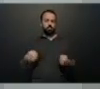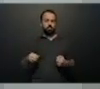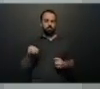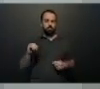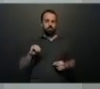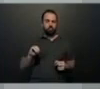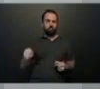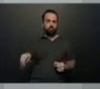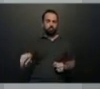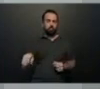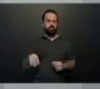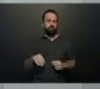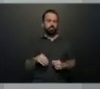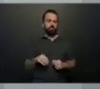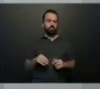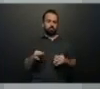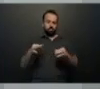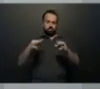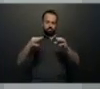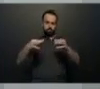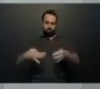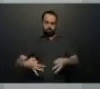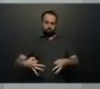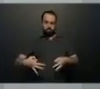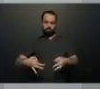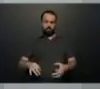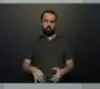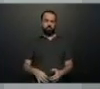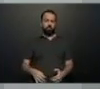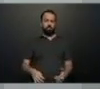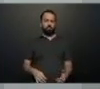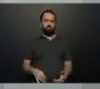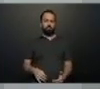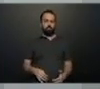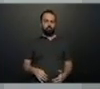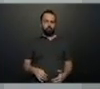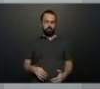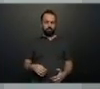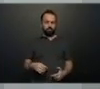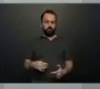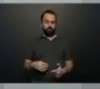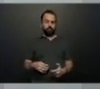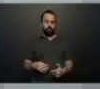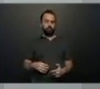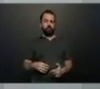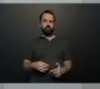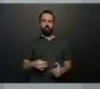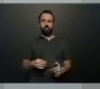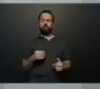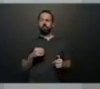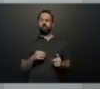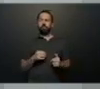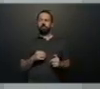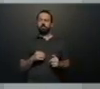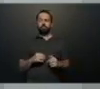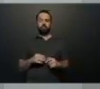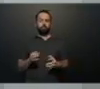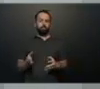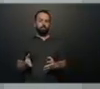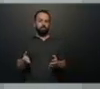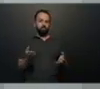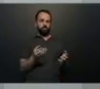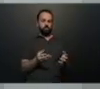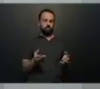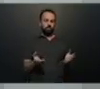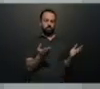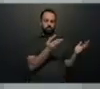maneira correta. Os resíduos tóxicos, depois do fim da sua vida útil, devem ser devolvidos ao